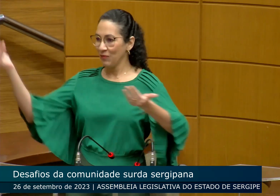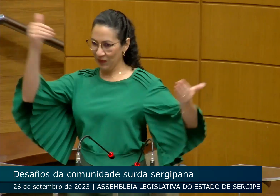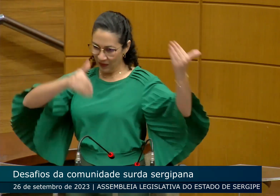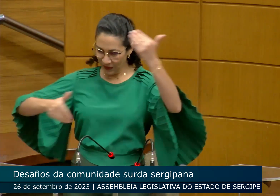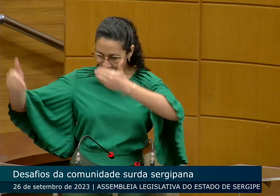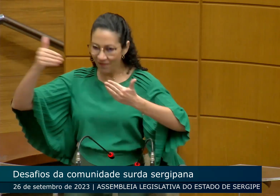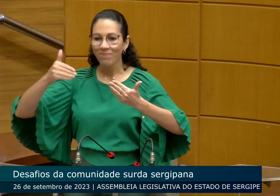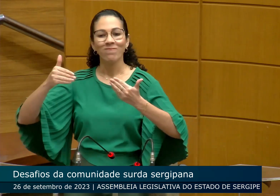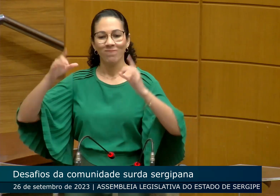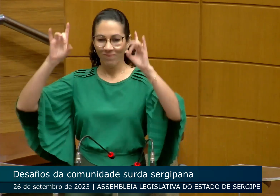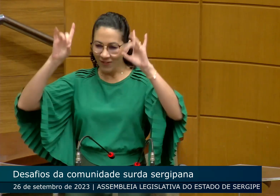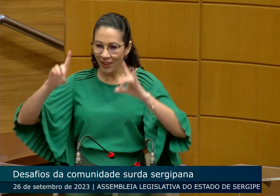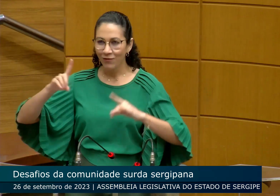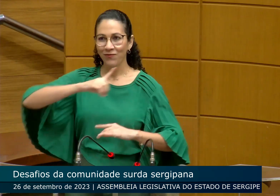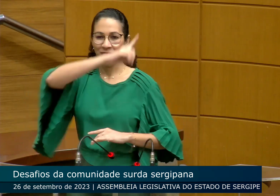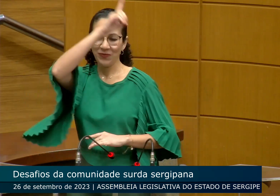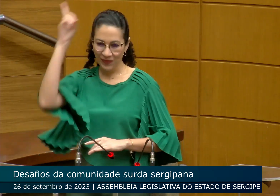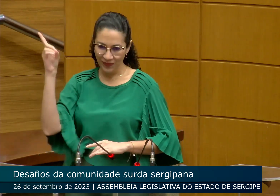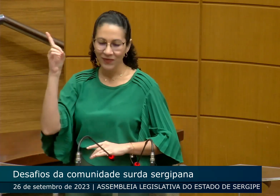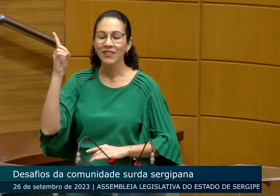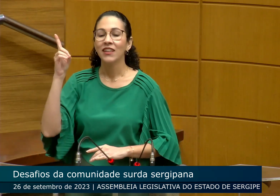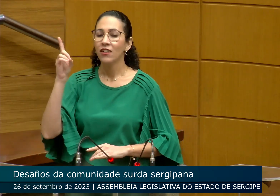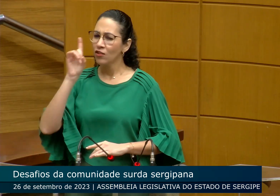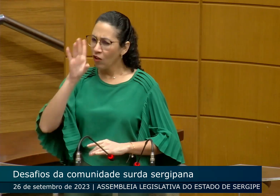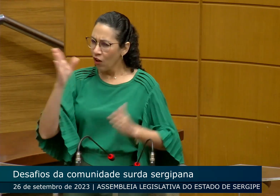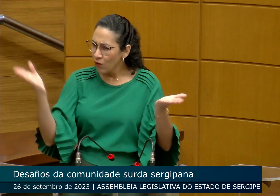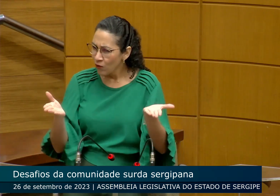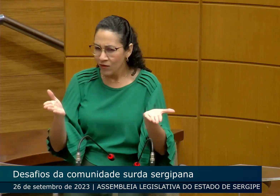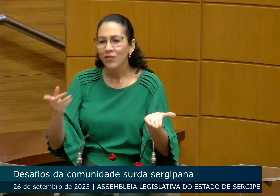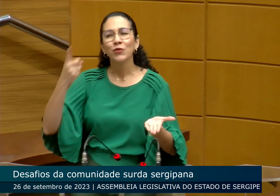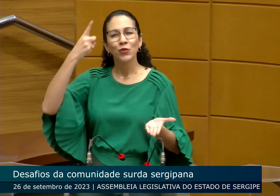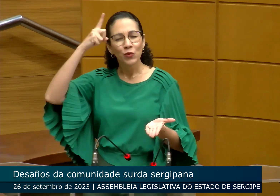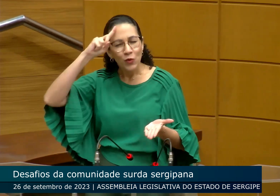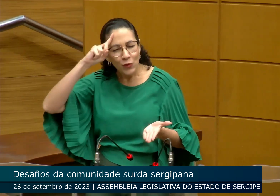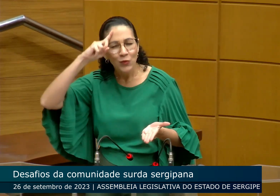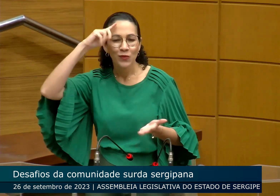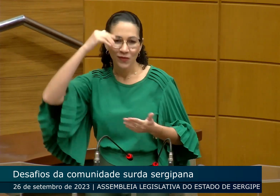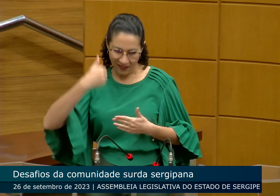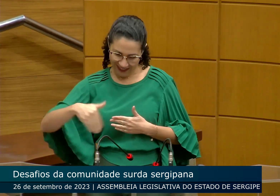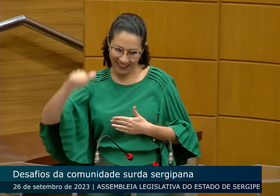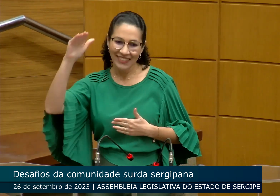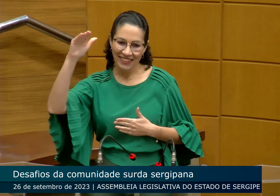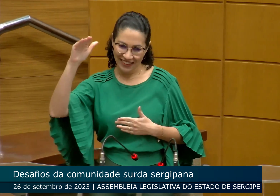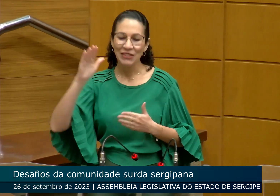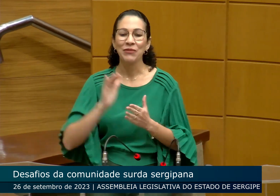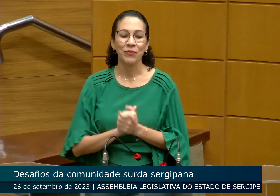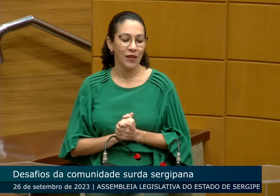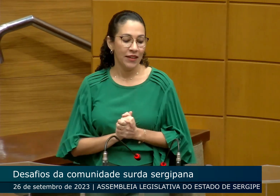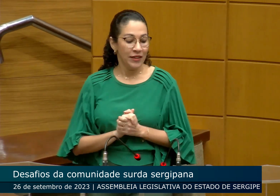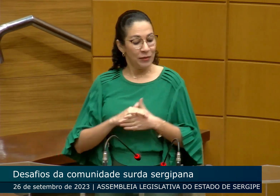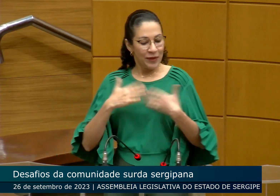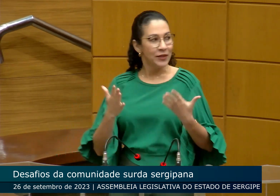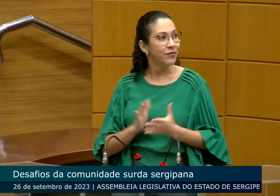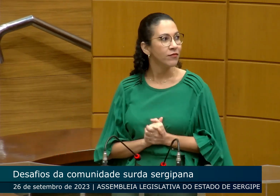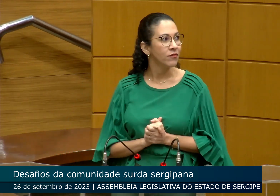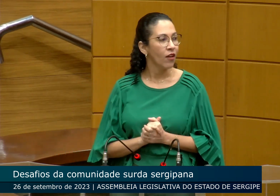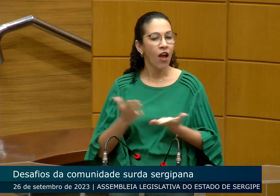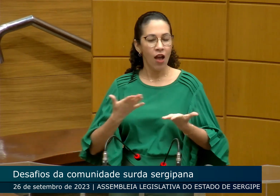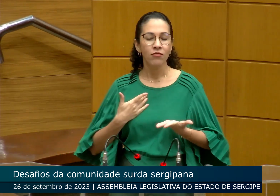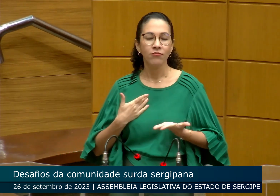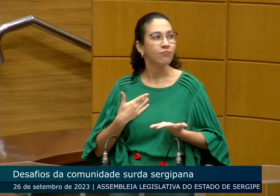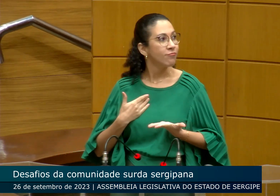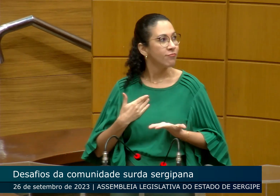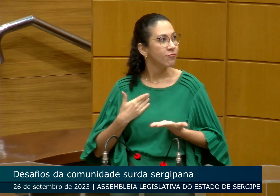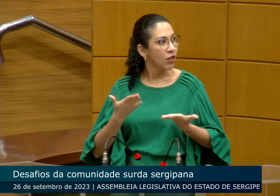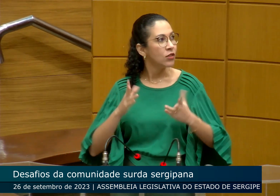Boa tarde a todos, né, que estão aqui presentes nesse dia tão especial, né? Hoje é um dia que